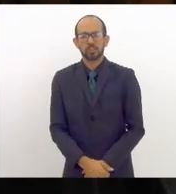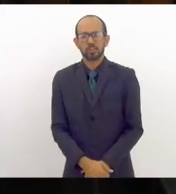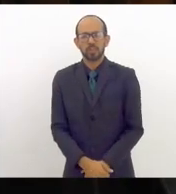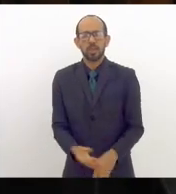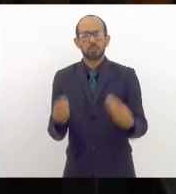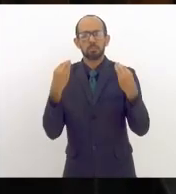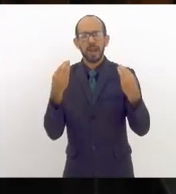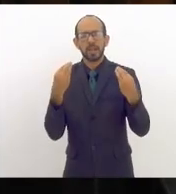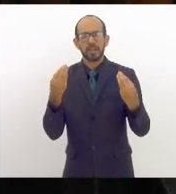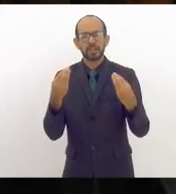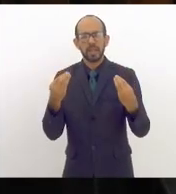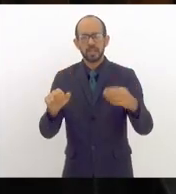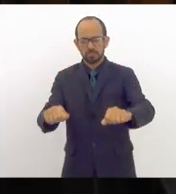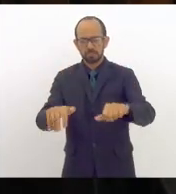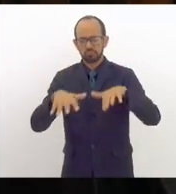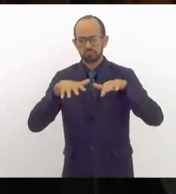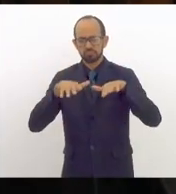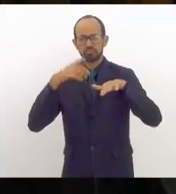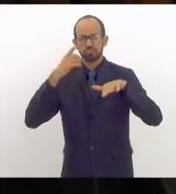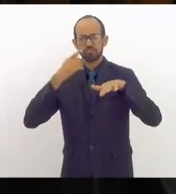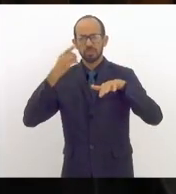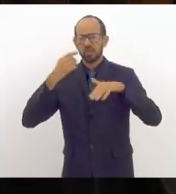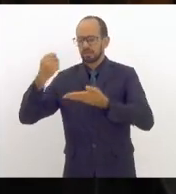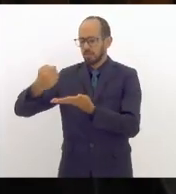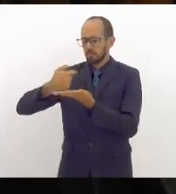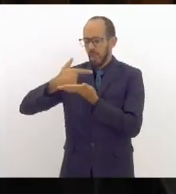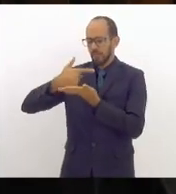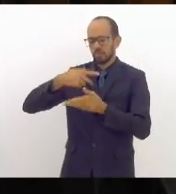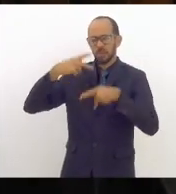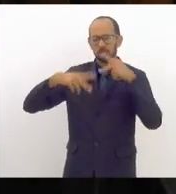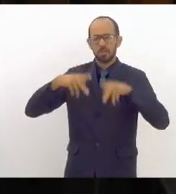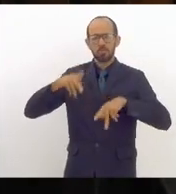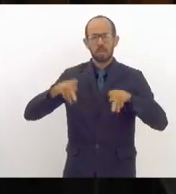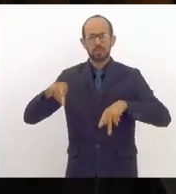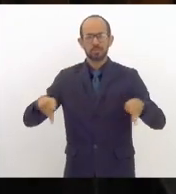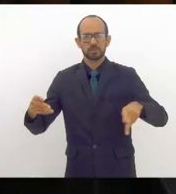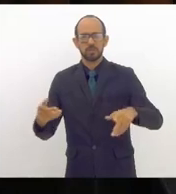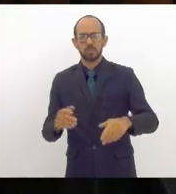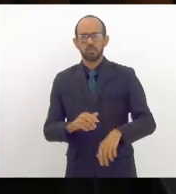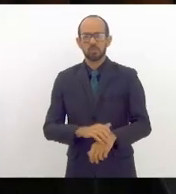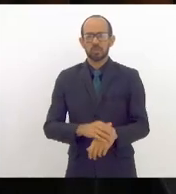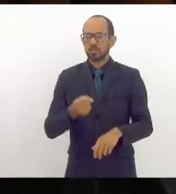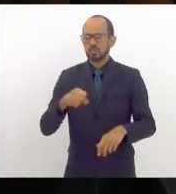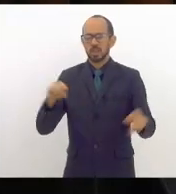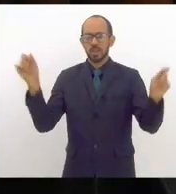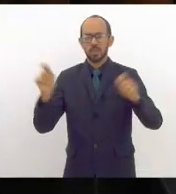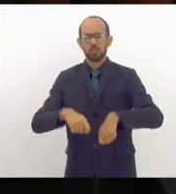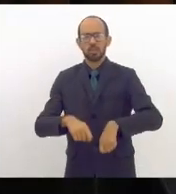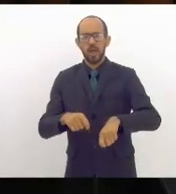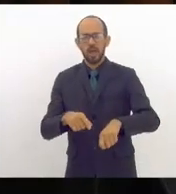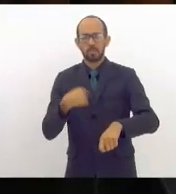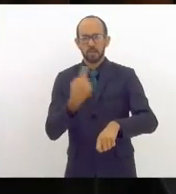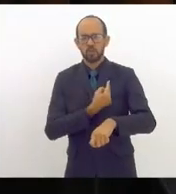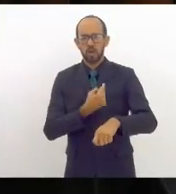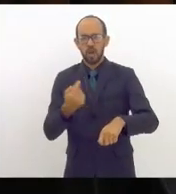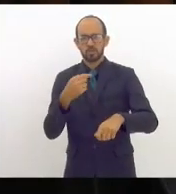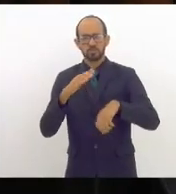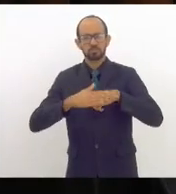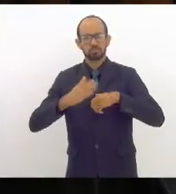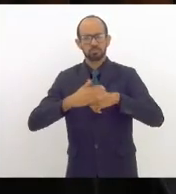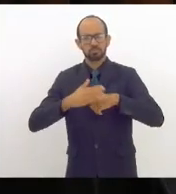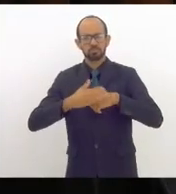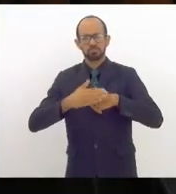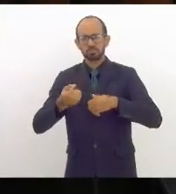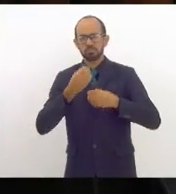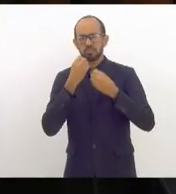para que nós estamos sendo pagos pelo povo se nós não podemos nos expressar